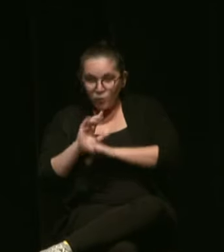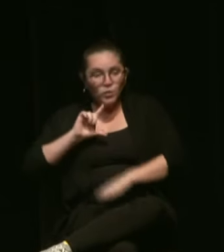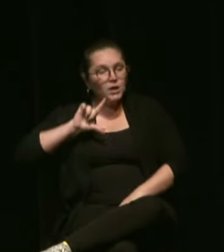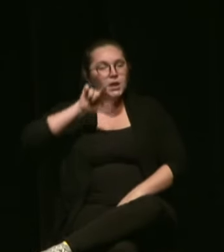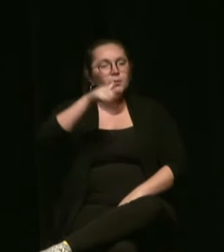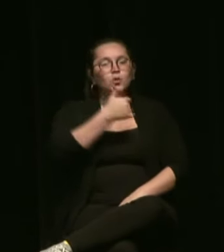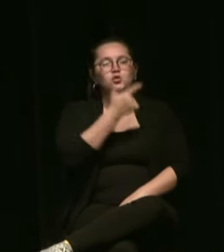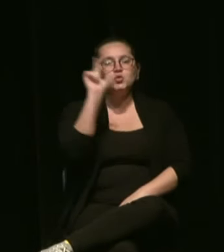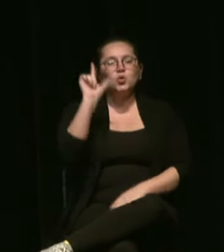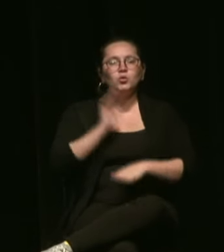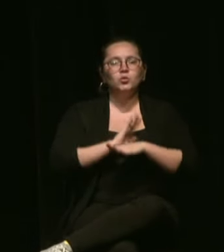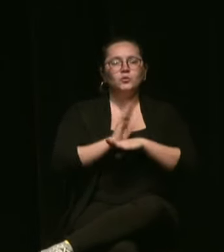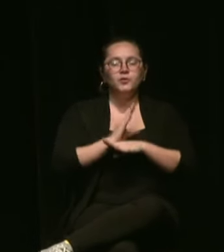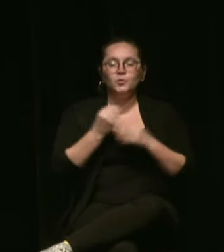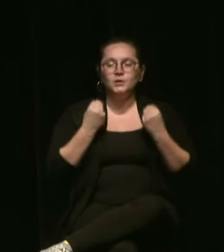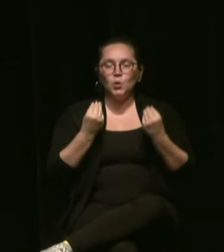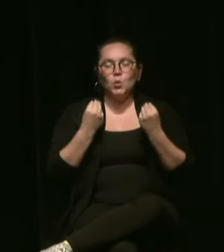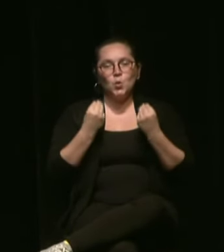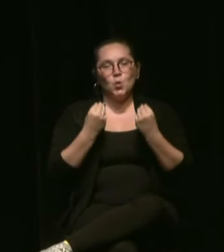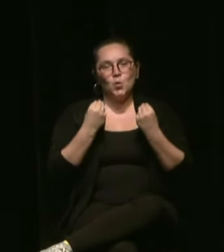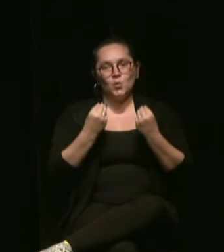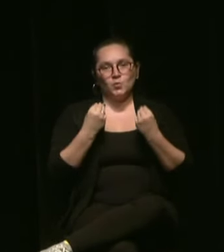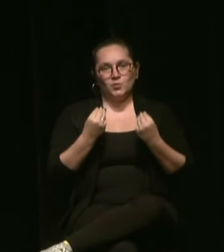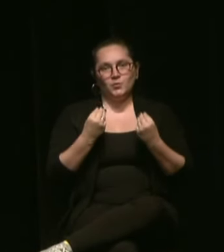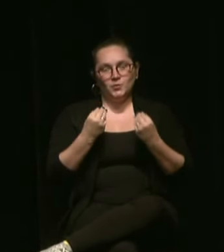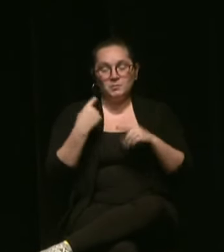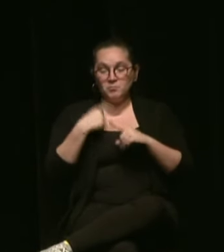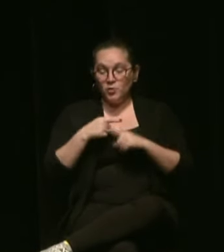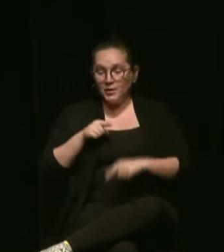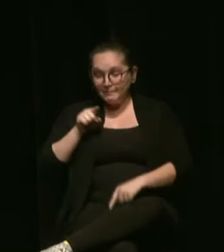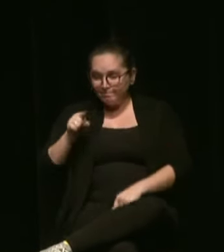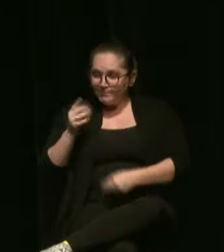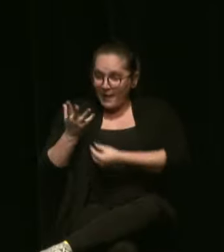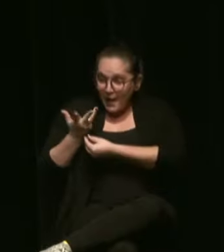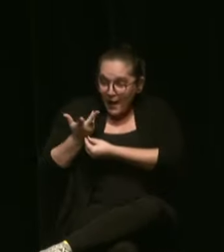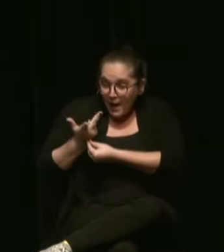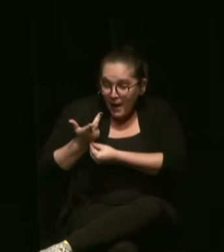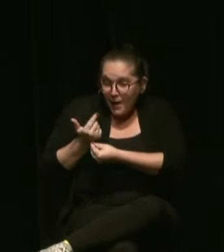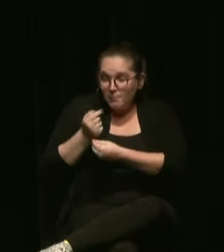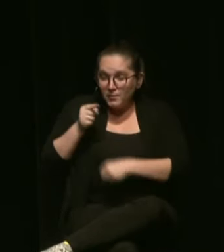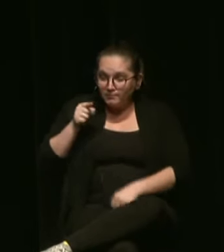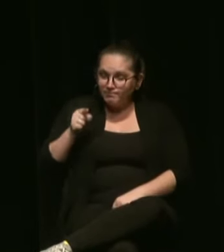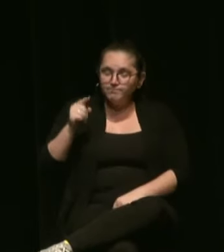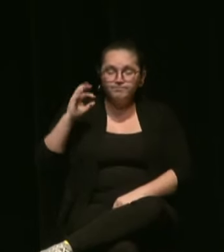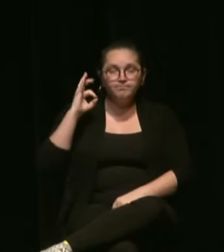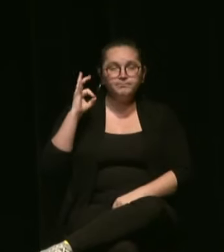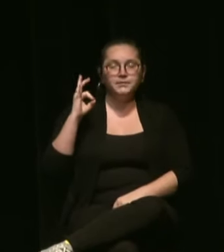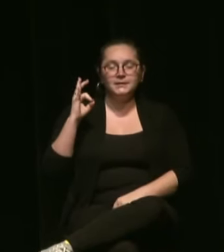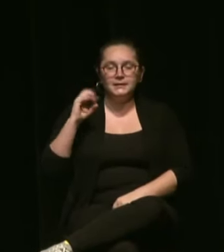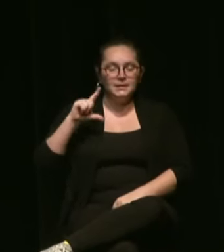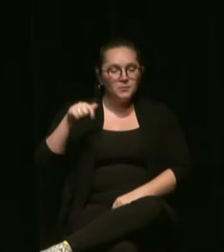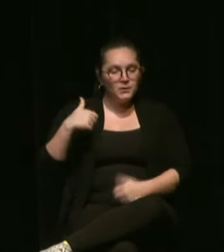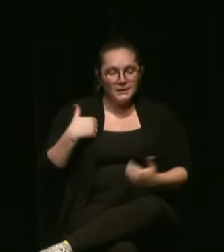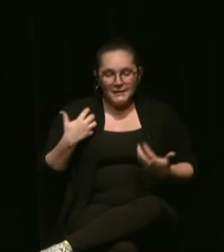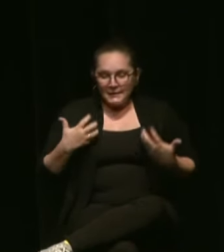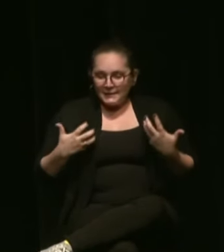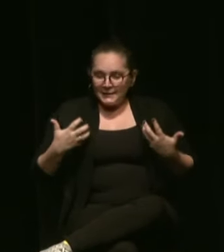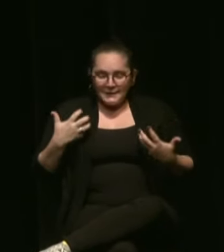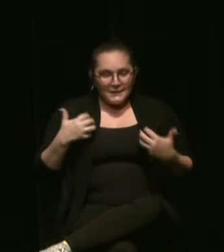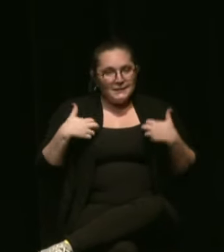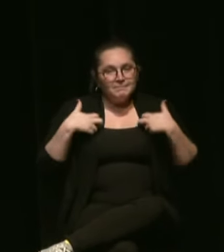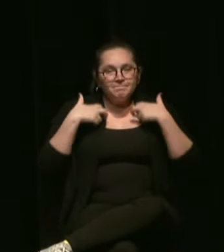Né? Então, quando ele percebe que ele fez uma obra de fato que ia ficar, ele se torna muito tímido diante desse